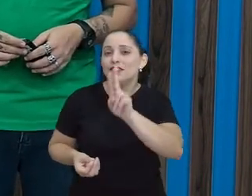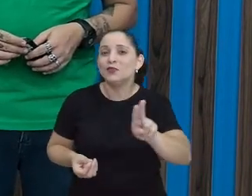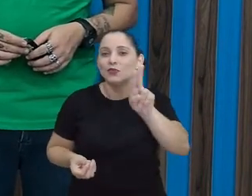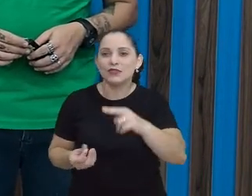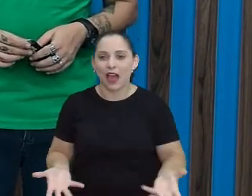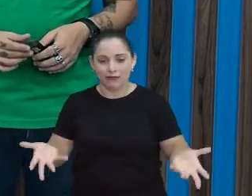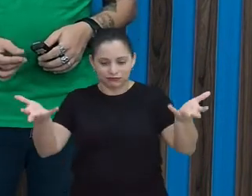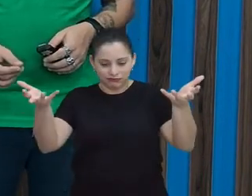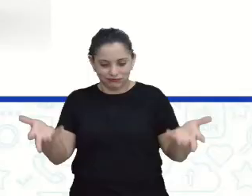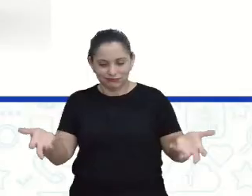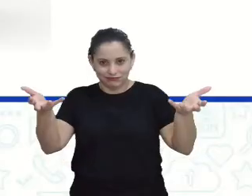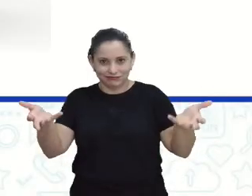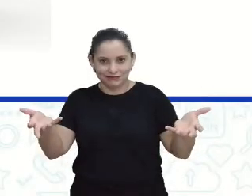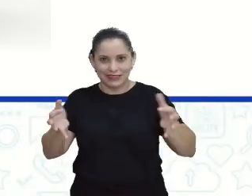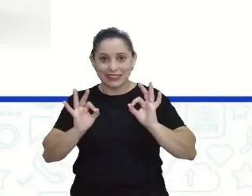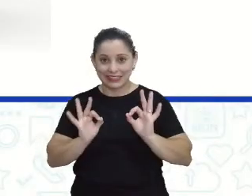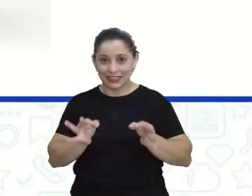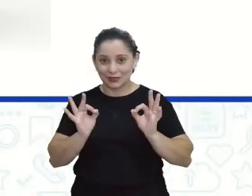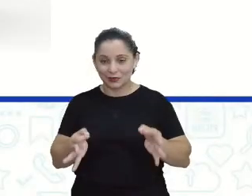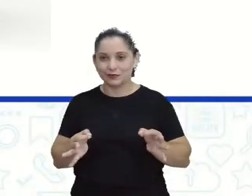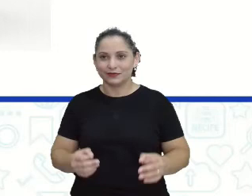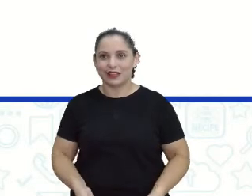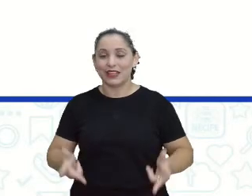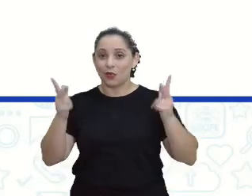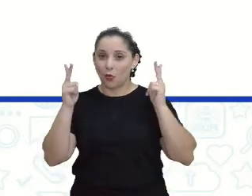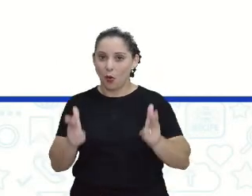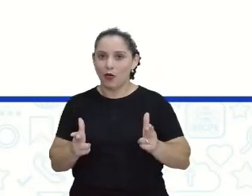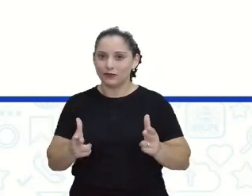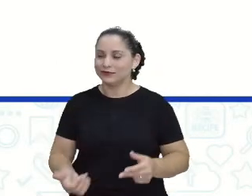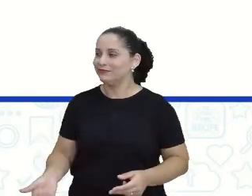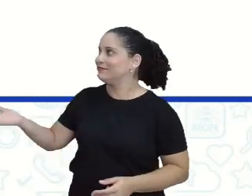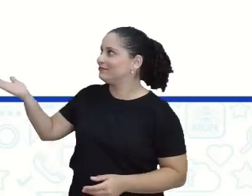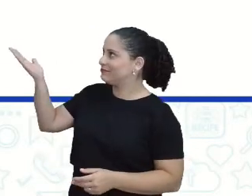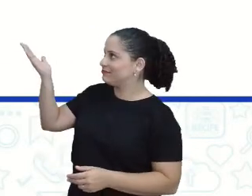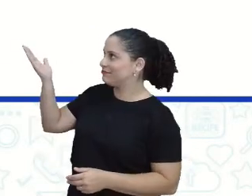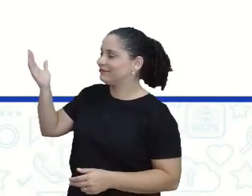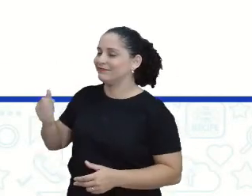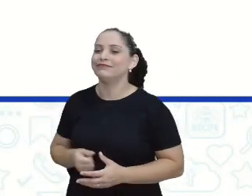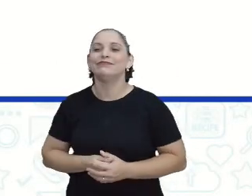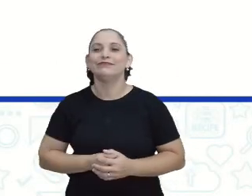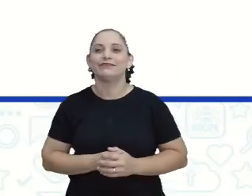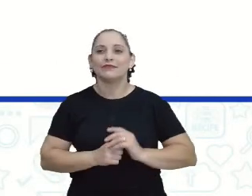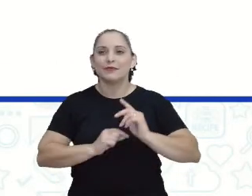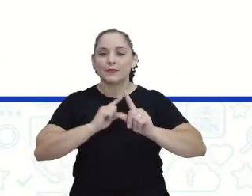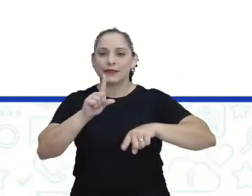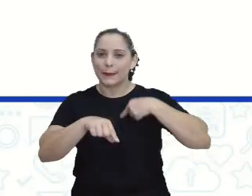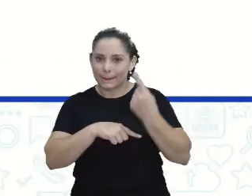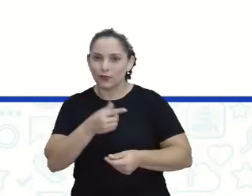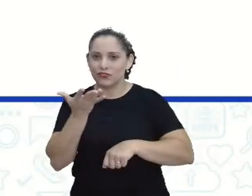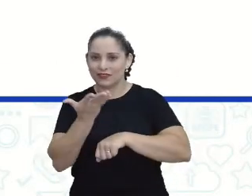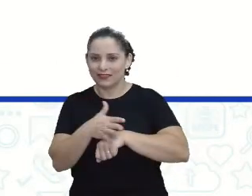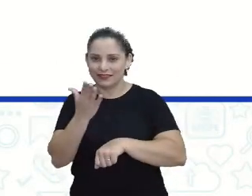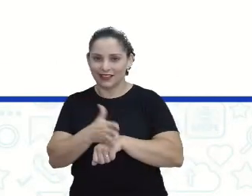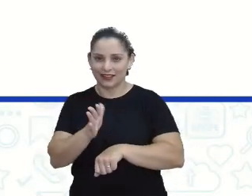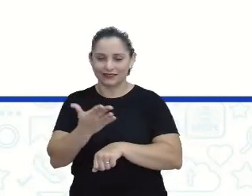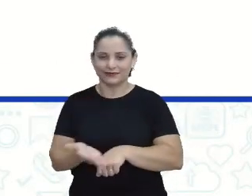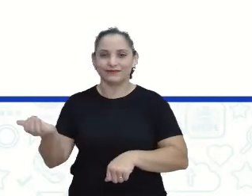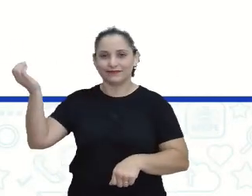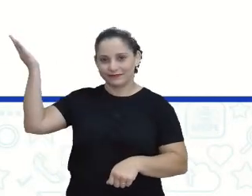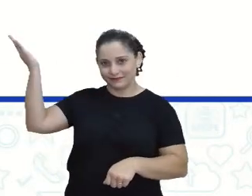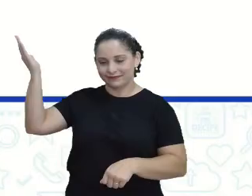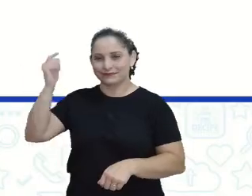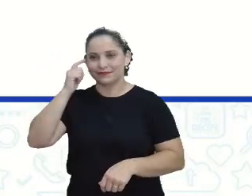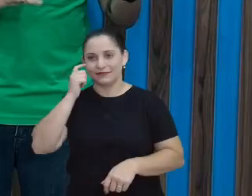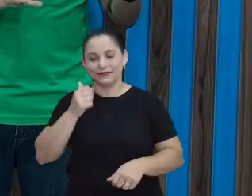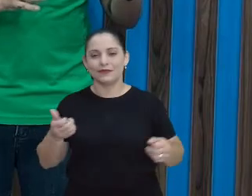de dois pratos, tá certo? Símbolo de igualdade ali como se fosse o centro da balança e a gente vai fazer bastante isso daí. Bom,